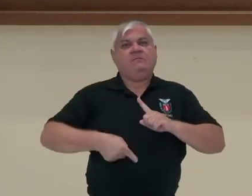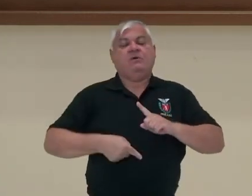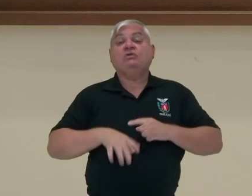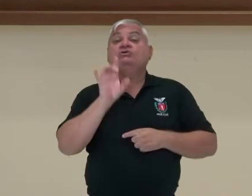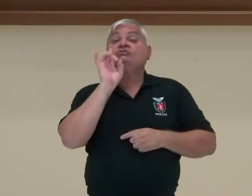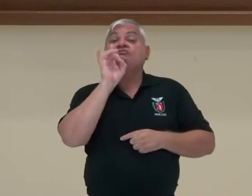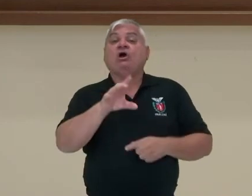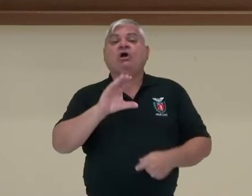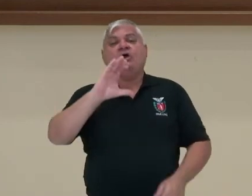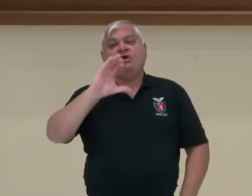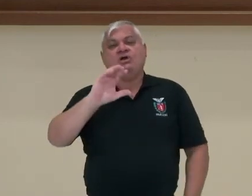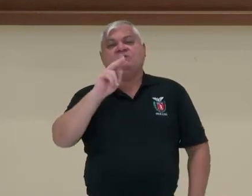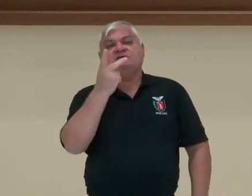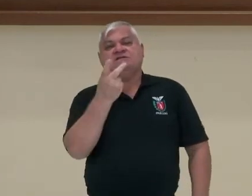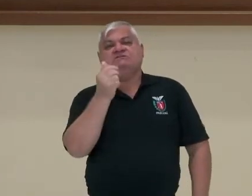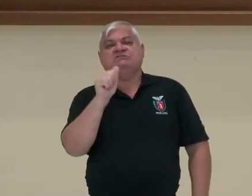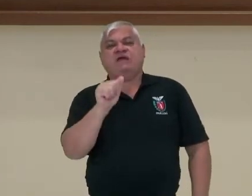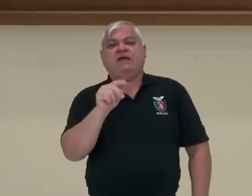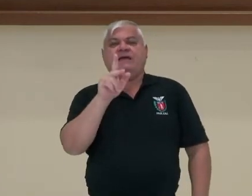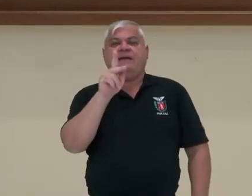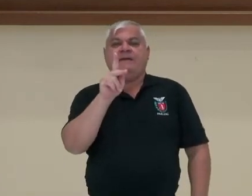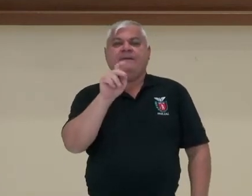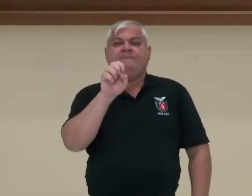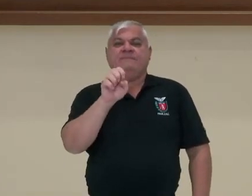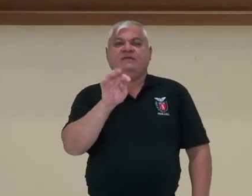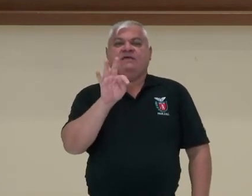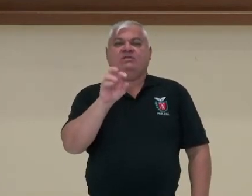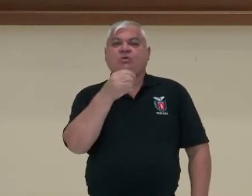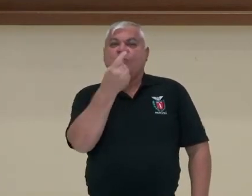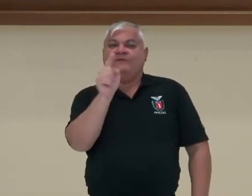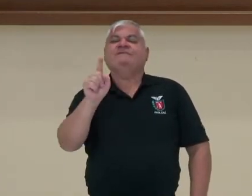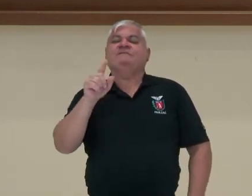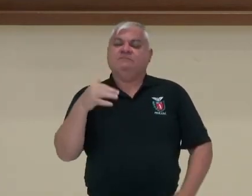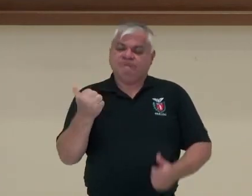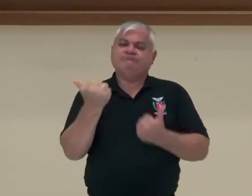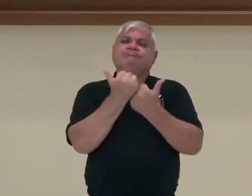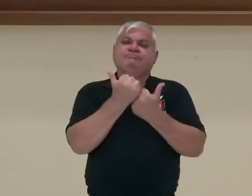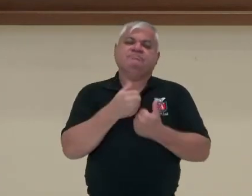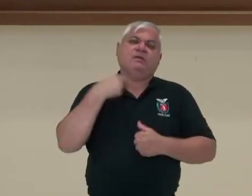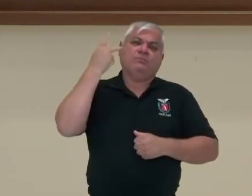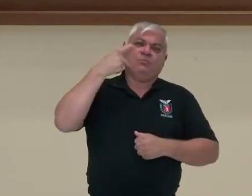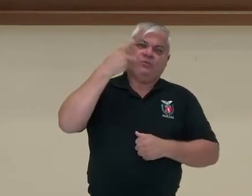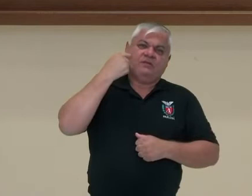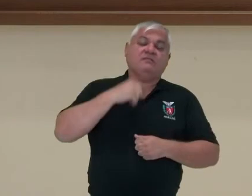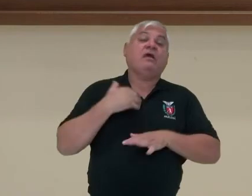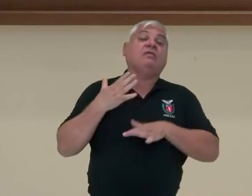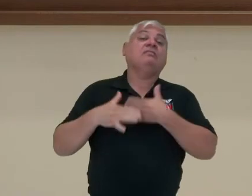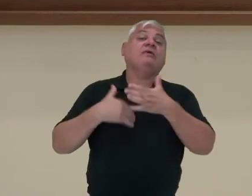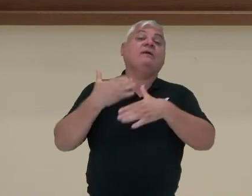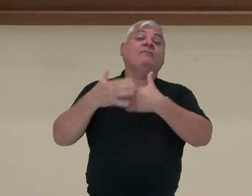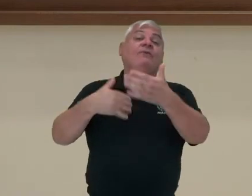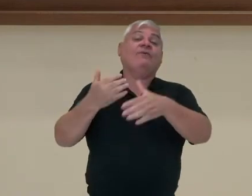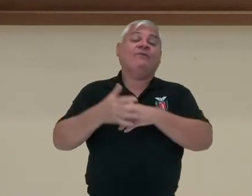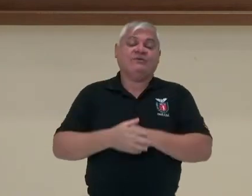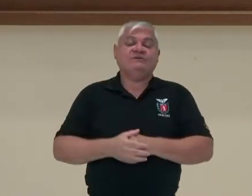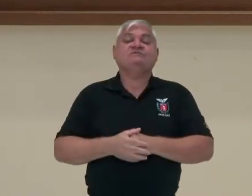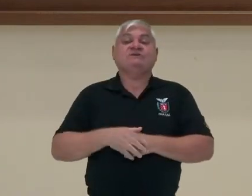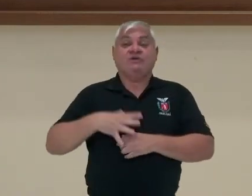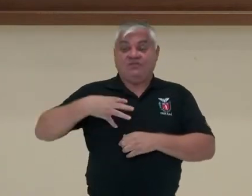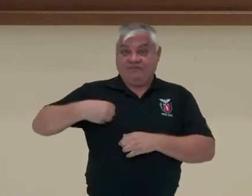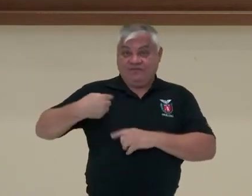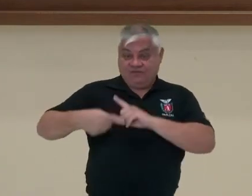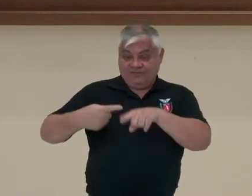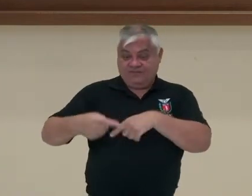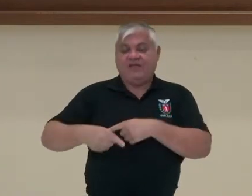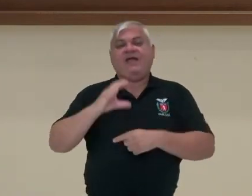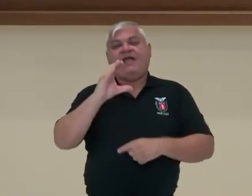eram os chapetones. Mais tarde, então, eles conseguiram e passaram a desenvolver o cargo de cabildo, que era o